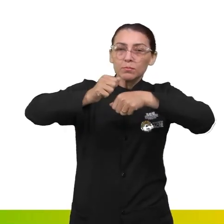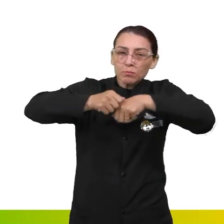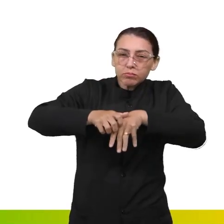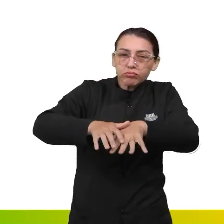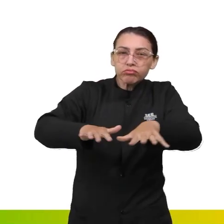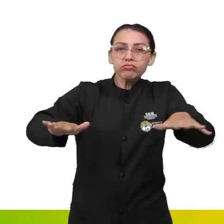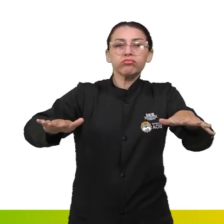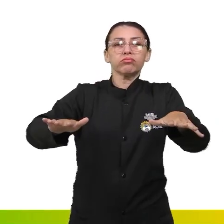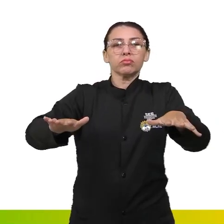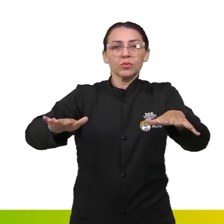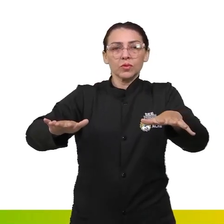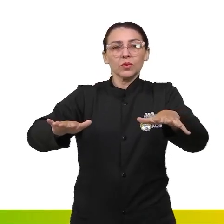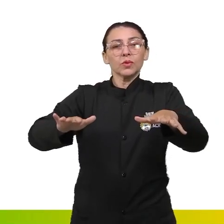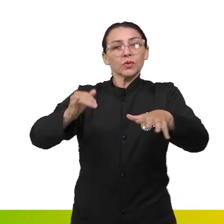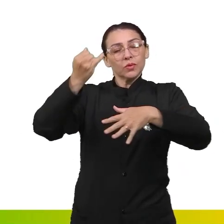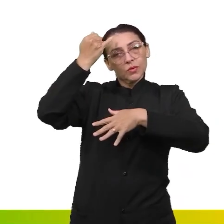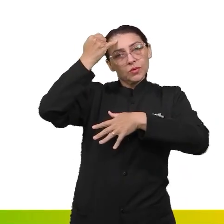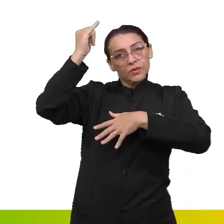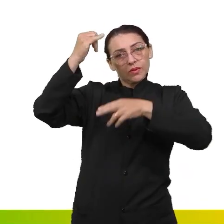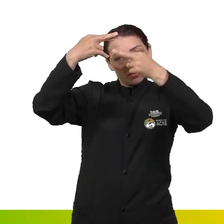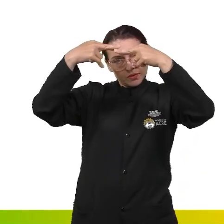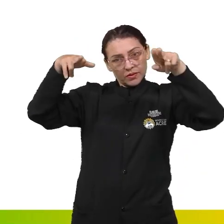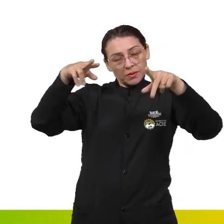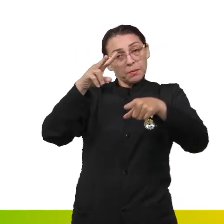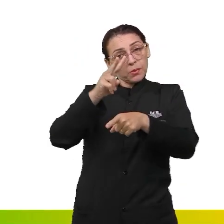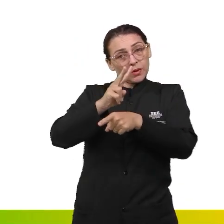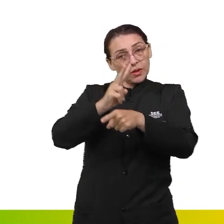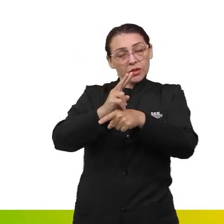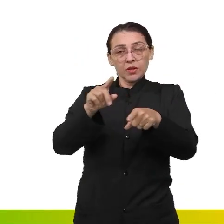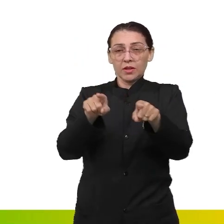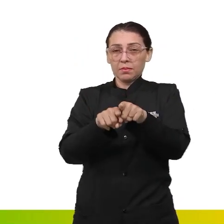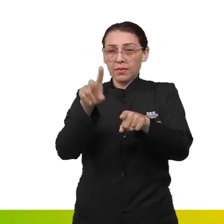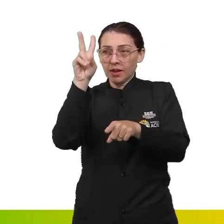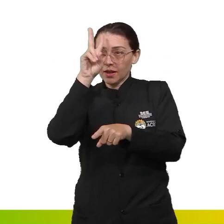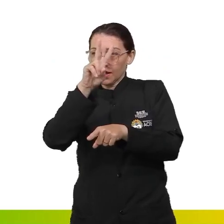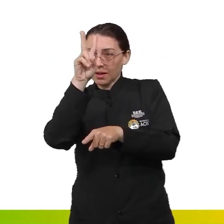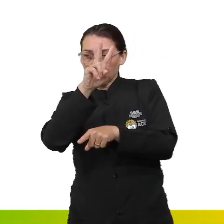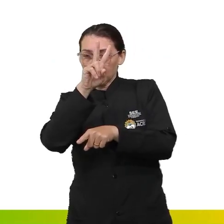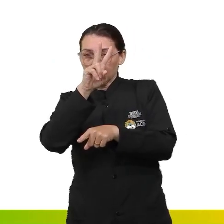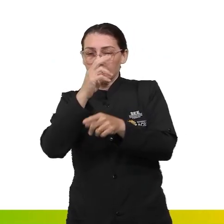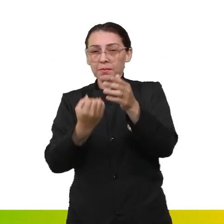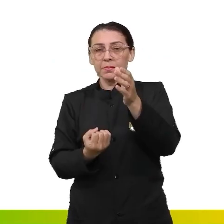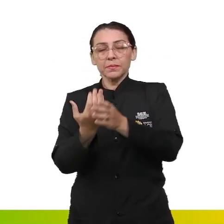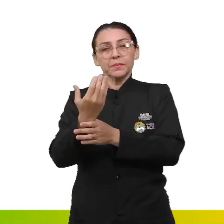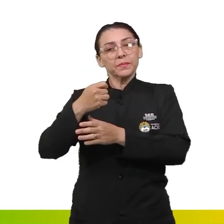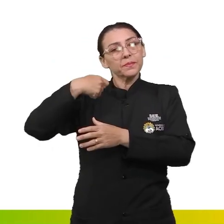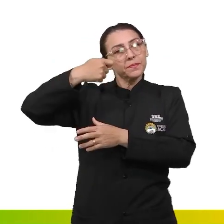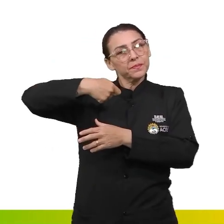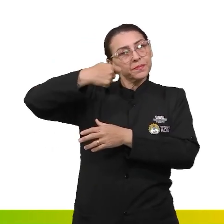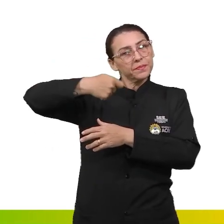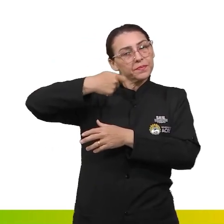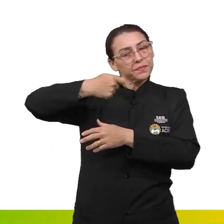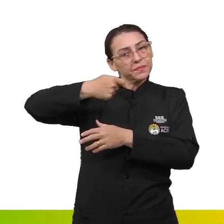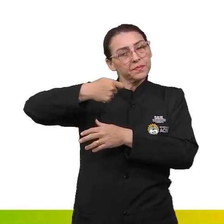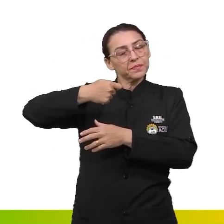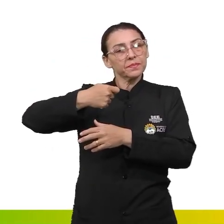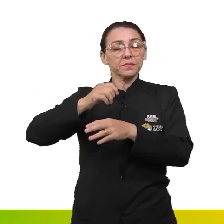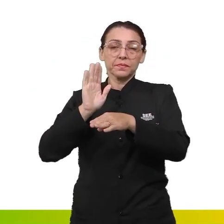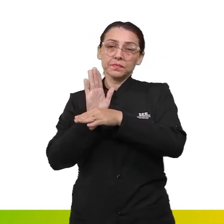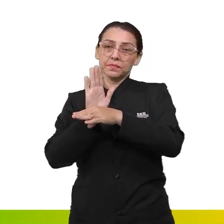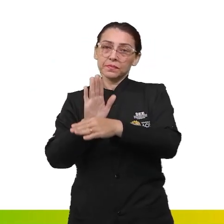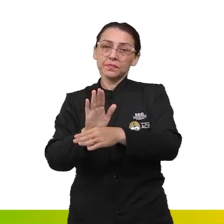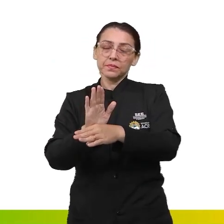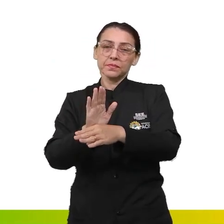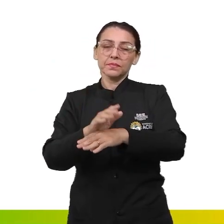os mecenas financiavam e protegiam também, lembra que eu falei isso? A produção artística, e isso